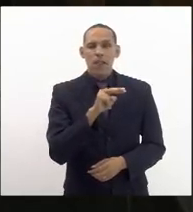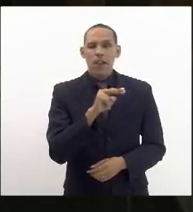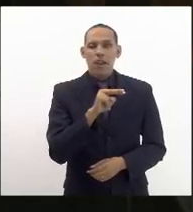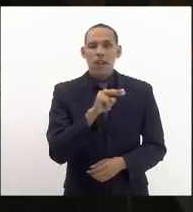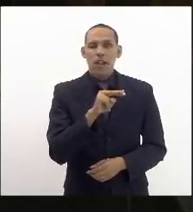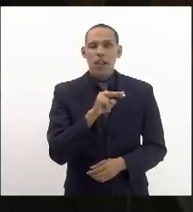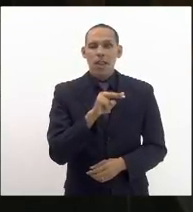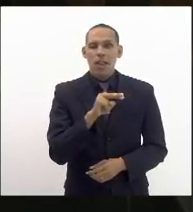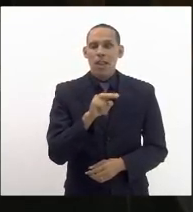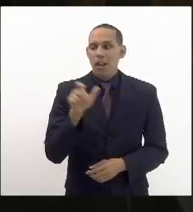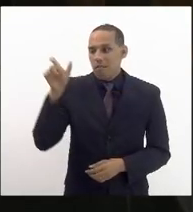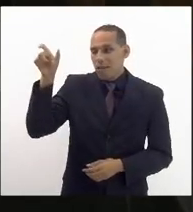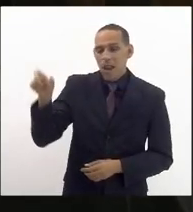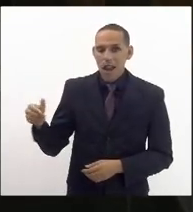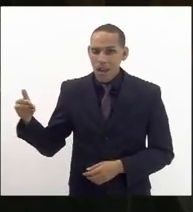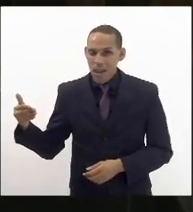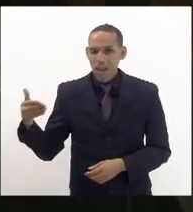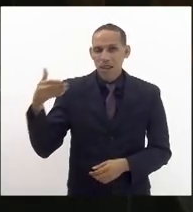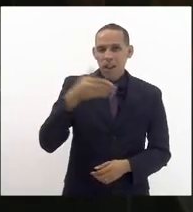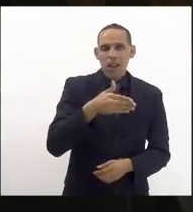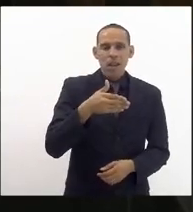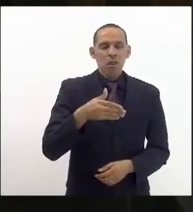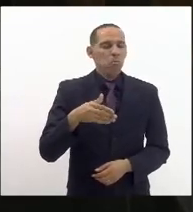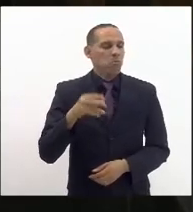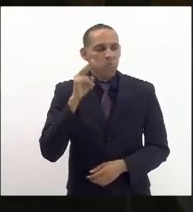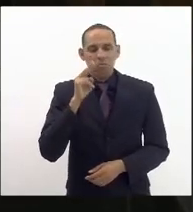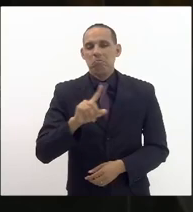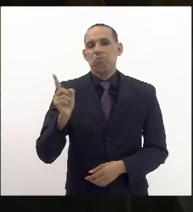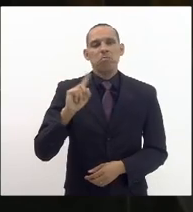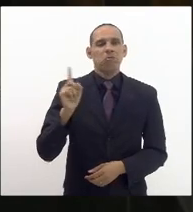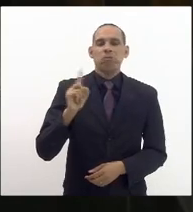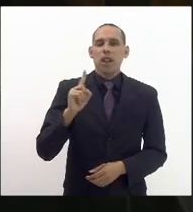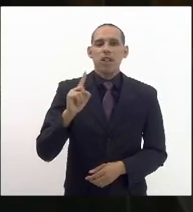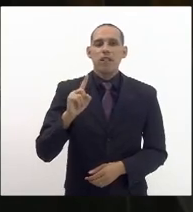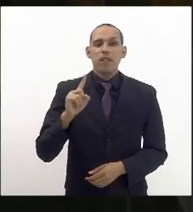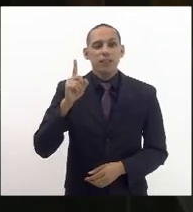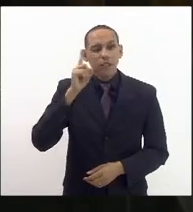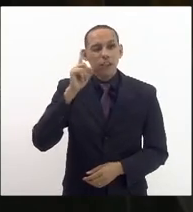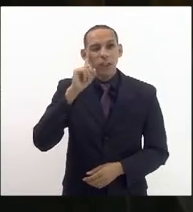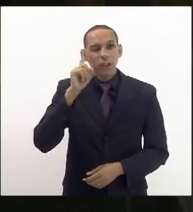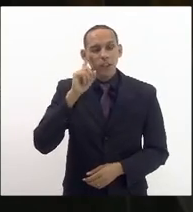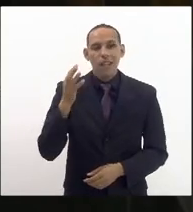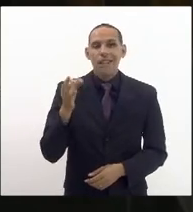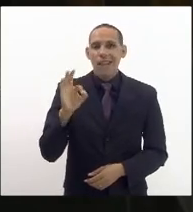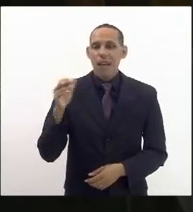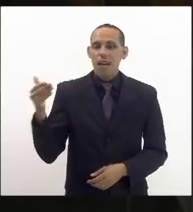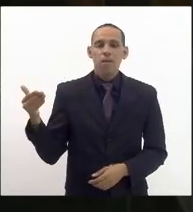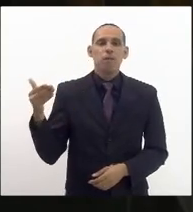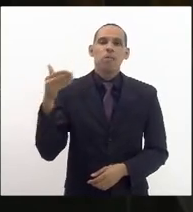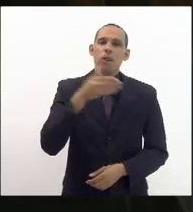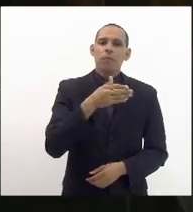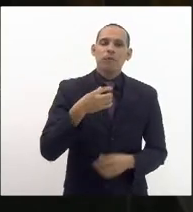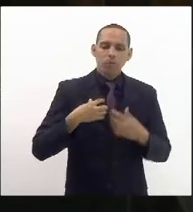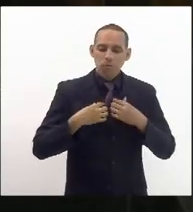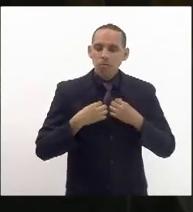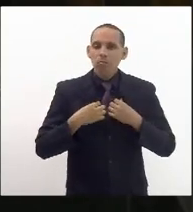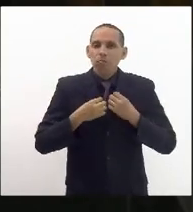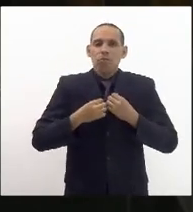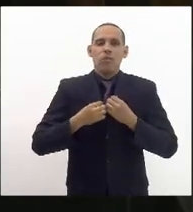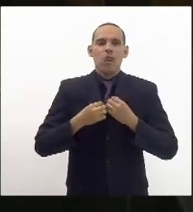indivíduo pisar na cidade de Petrópolis. 10 dias depois, ele foi com a sua roupinha de